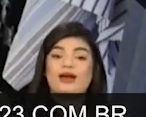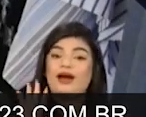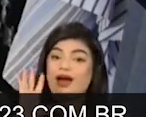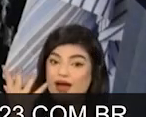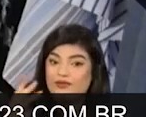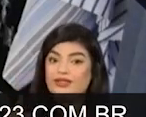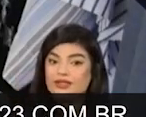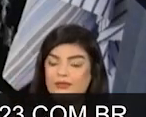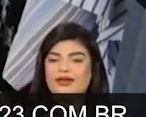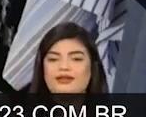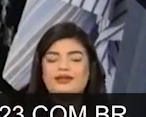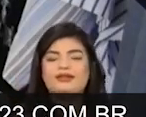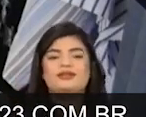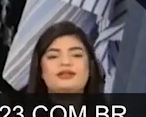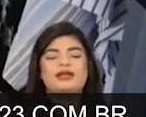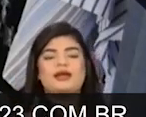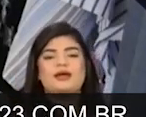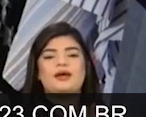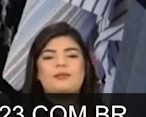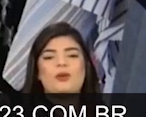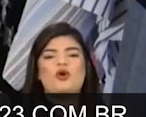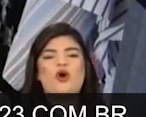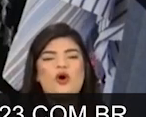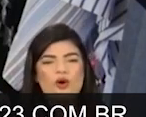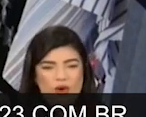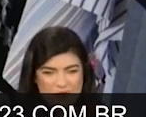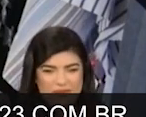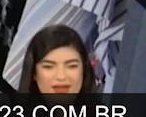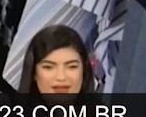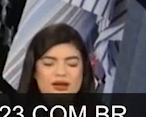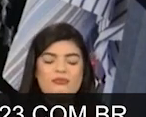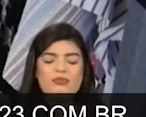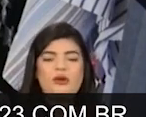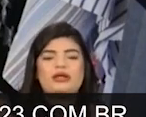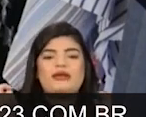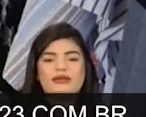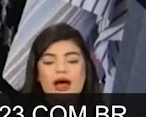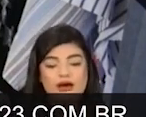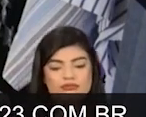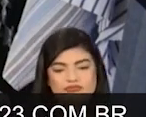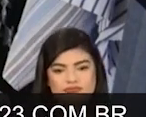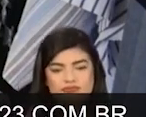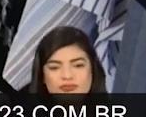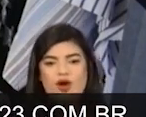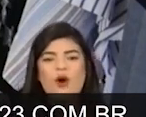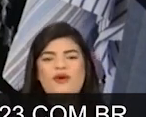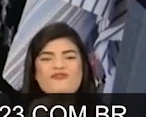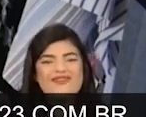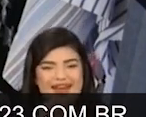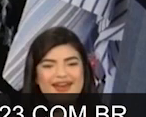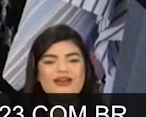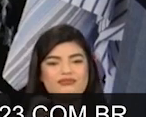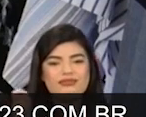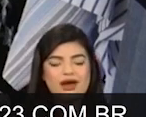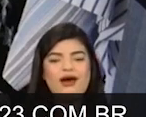a rede também arrecada fundos com o brechó. Aqui a população pode vir fazer suas compras e contribuir com o projeto,